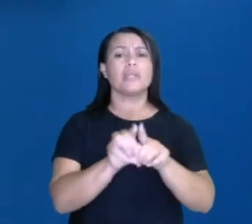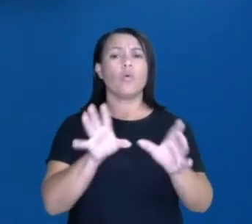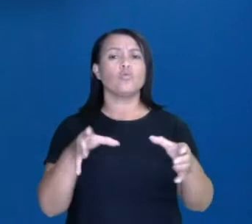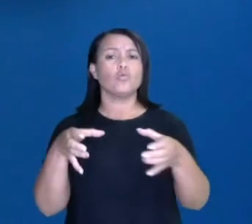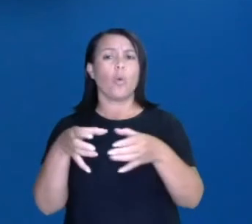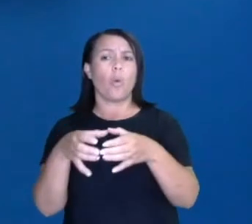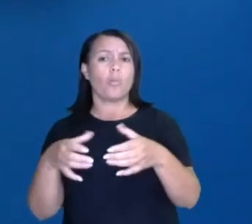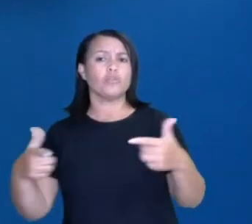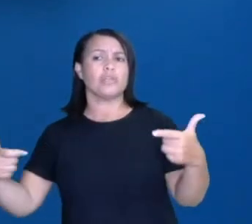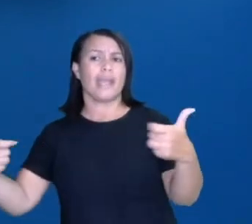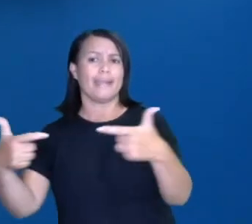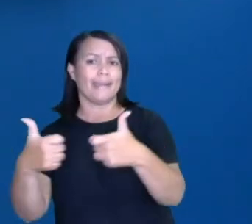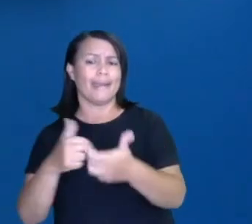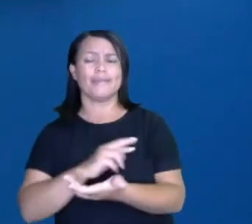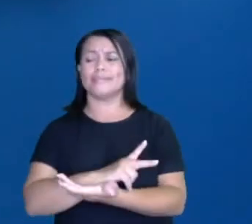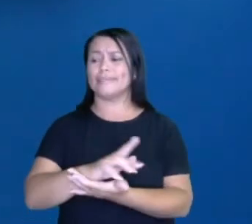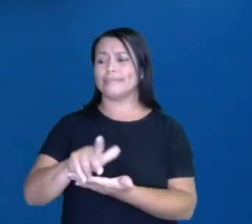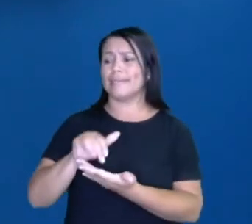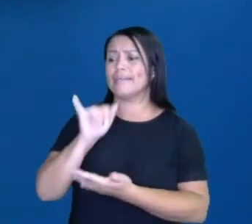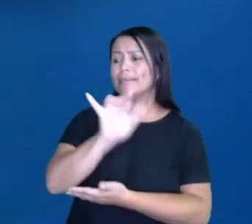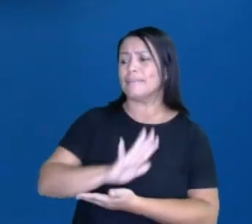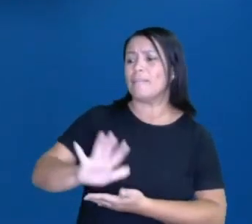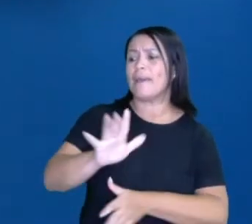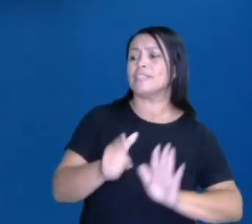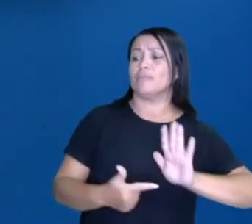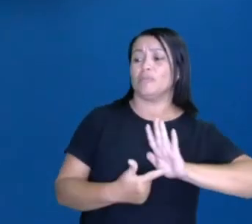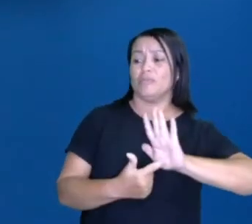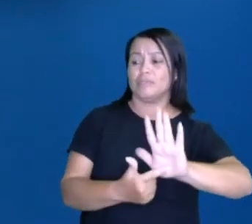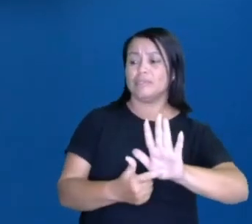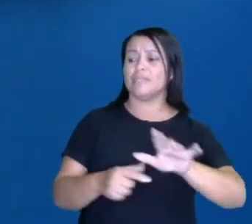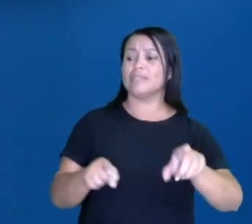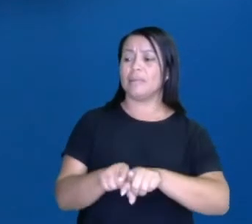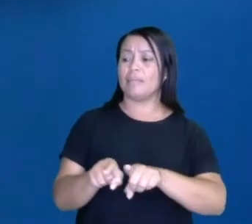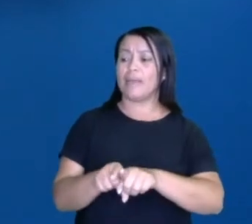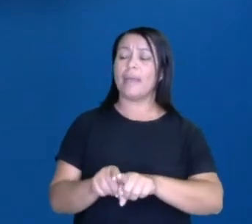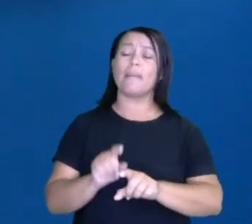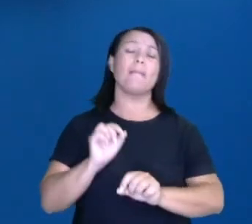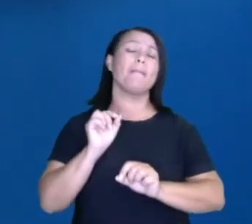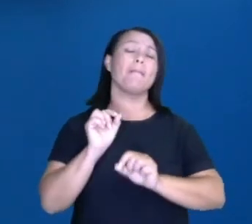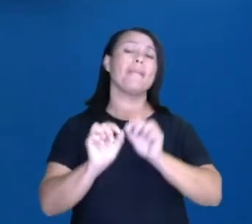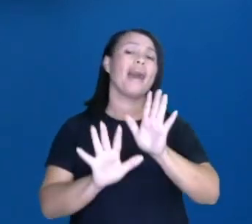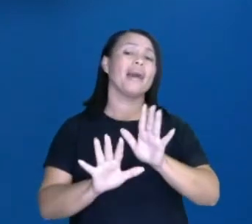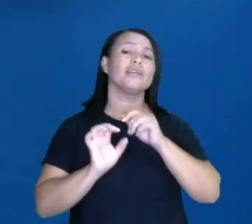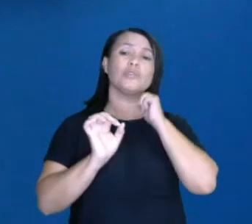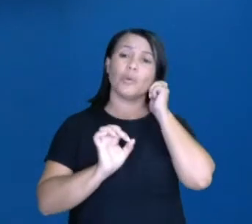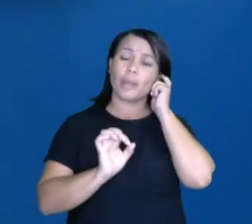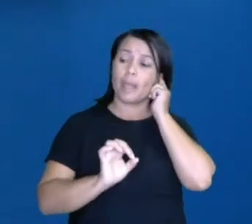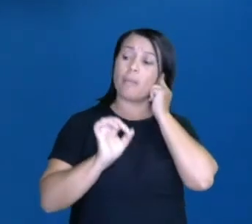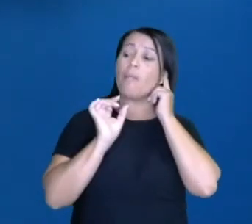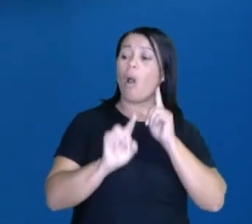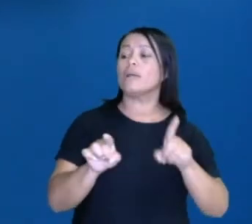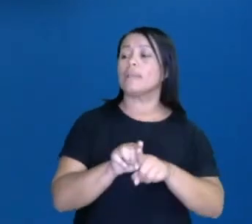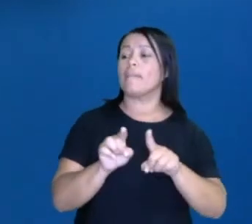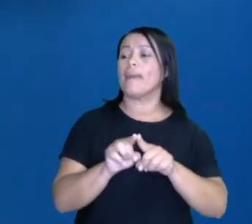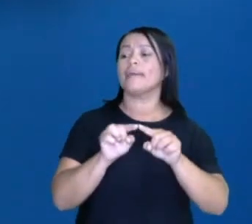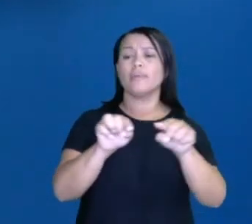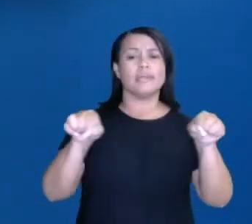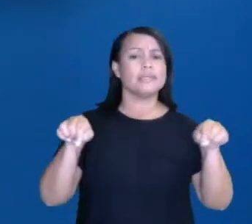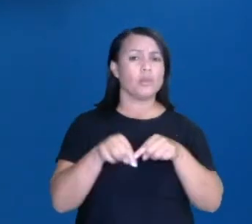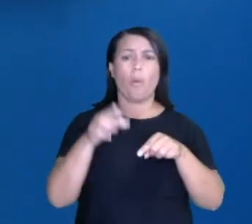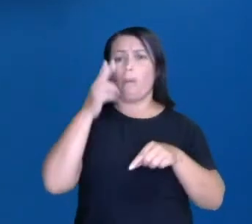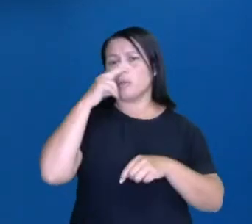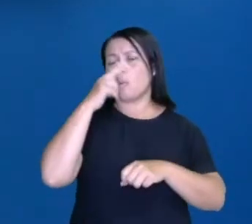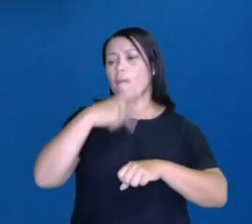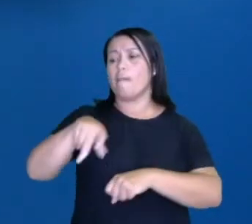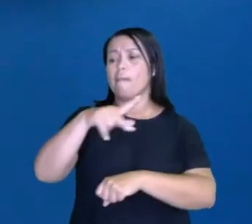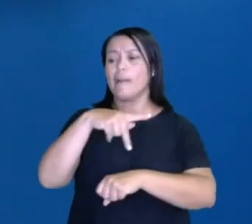guerrilheiros, etc. Aí tem algumas imagens, né, que a gente pode ver, e eles podem ser exercidos dentro de um mesmo